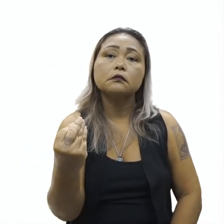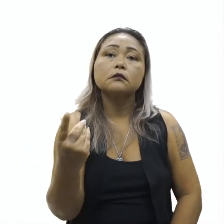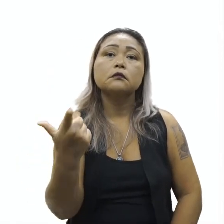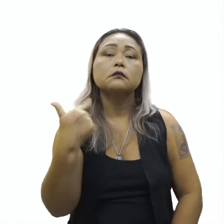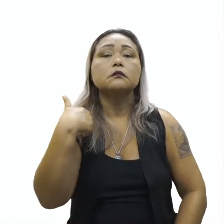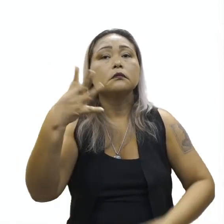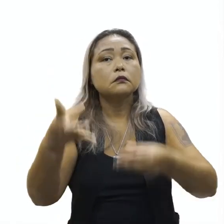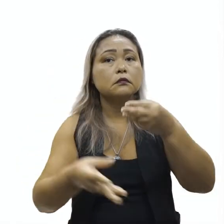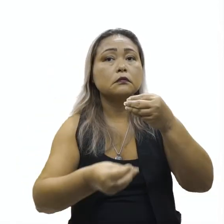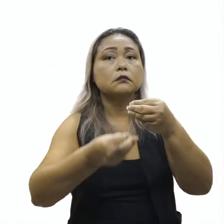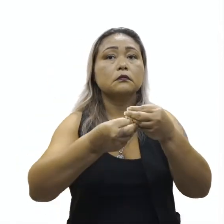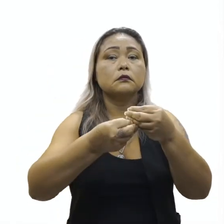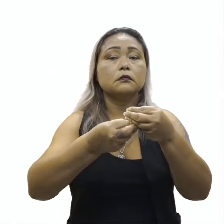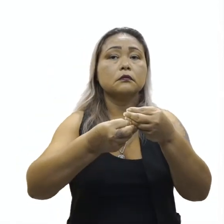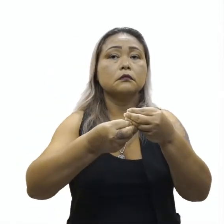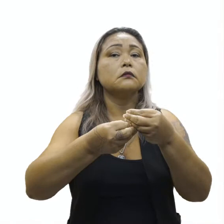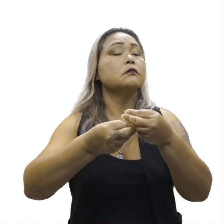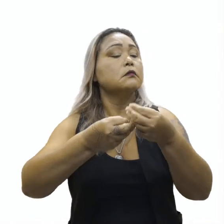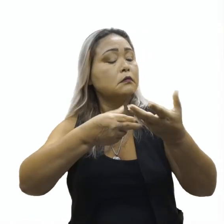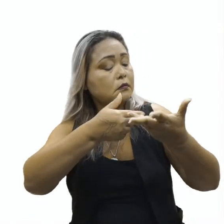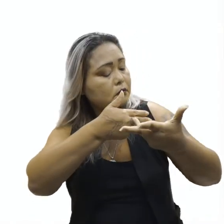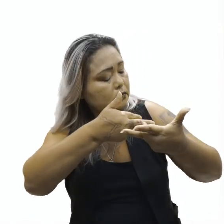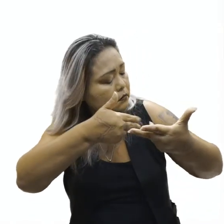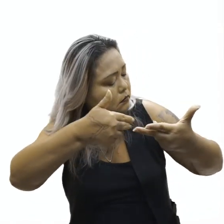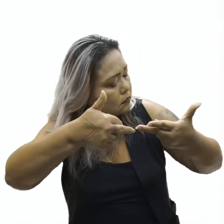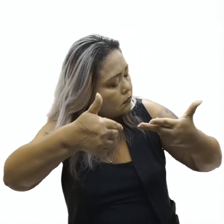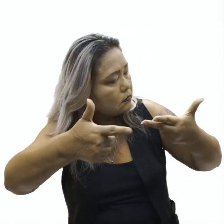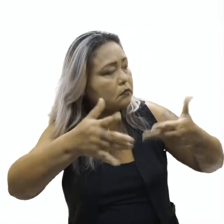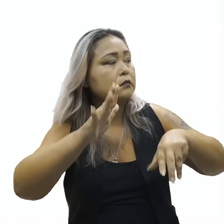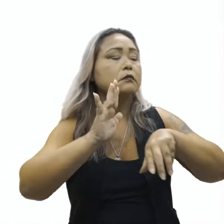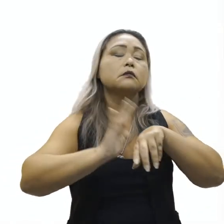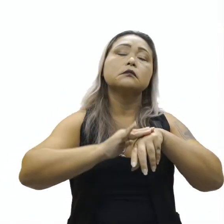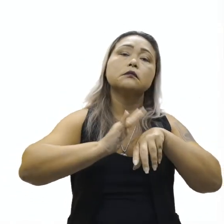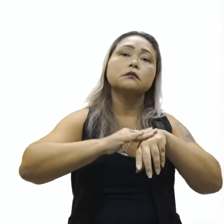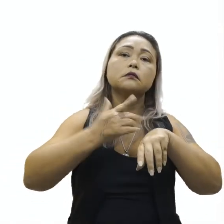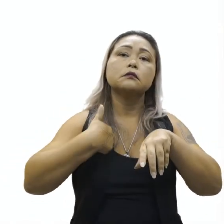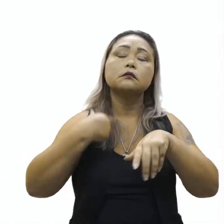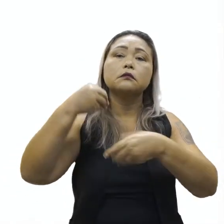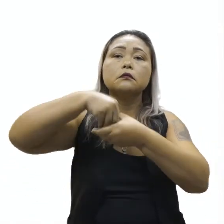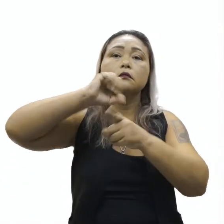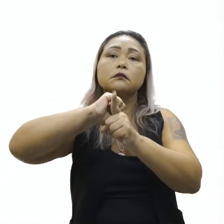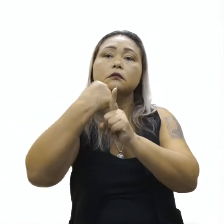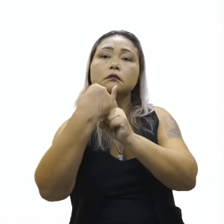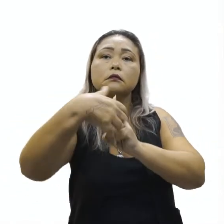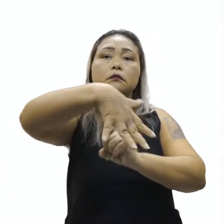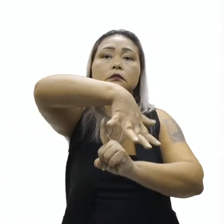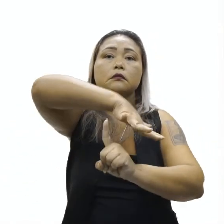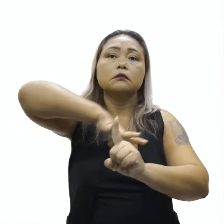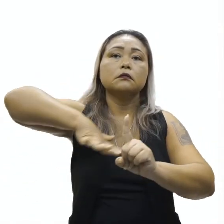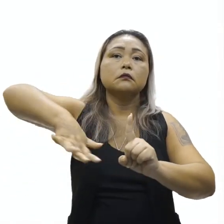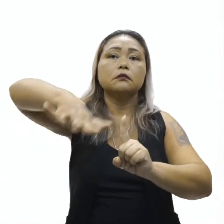contribuição enorme, infinita sobre a ideia de sociedade, né, gente? Então, assim, o